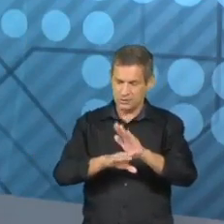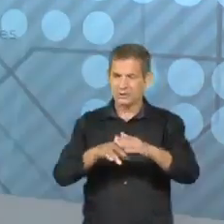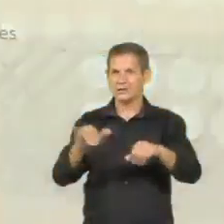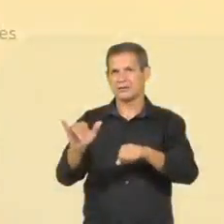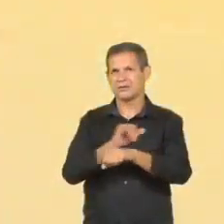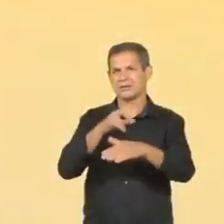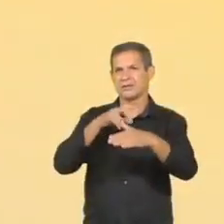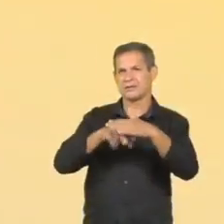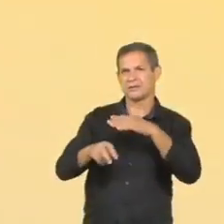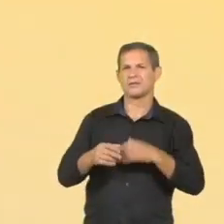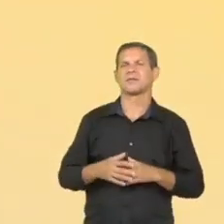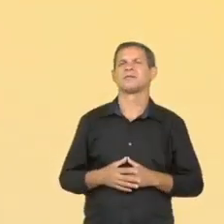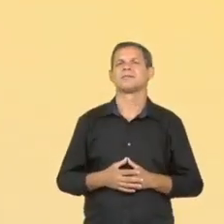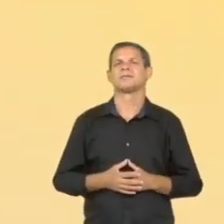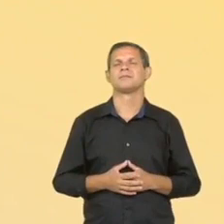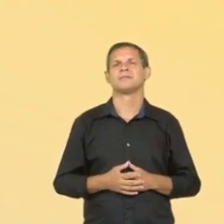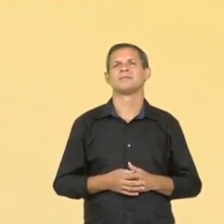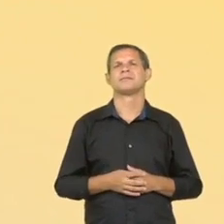ações.